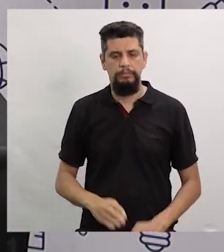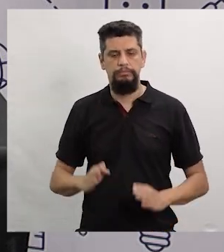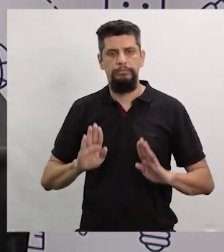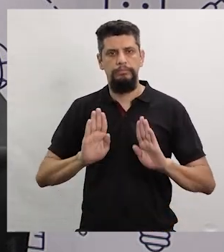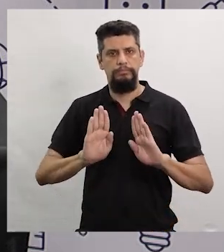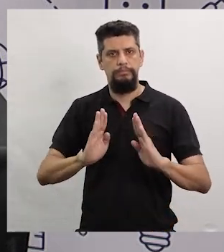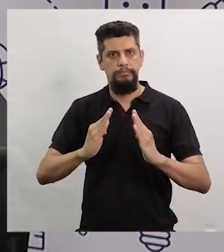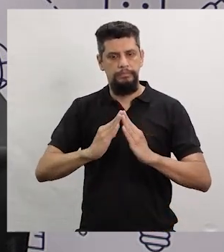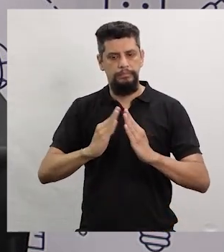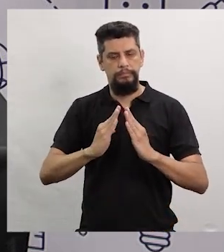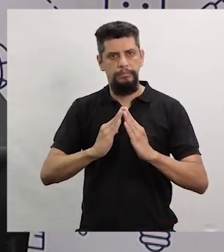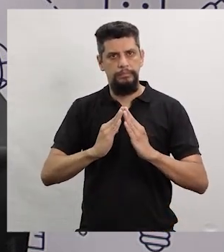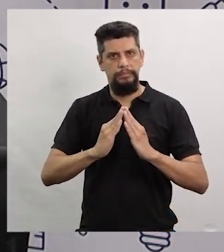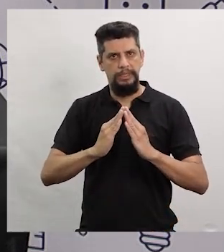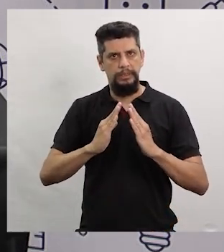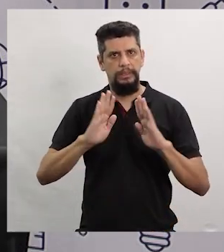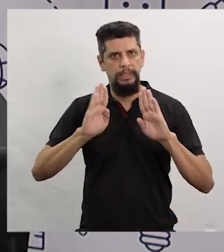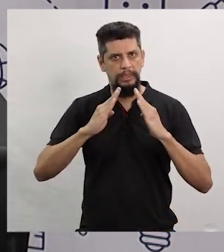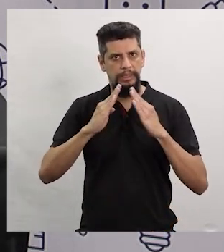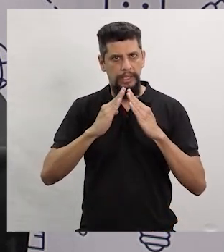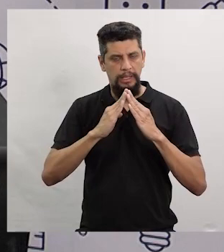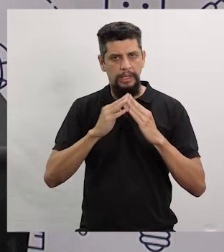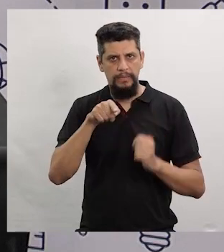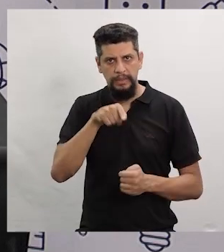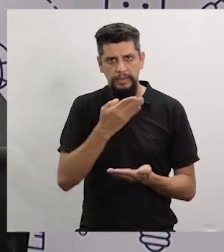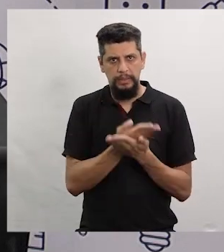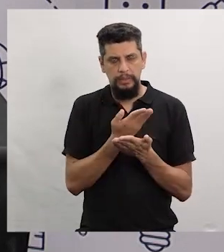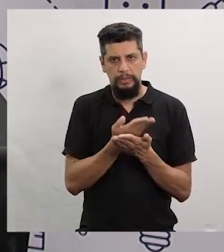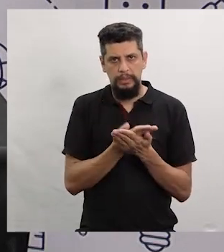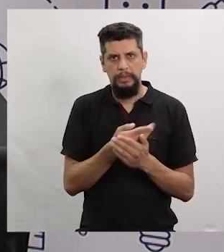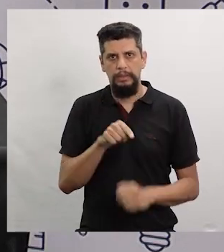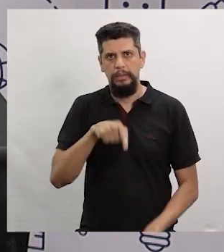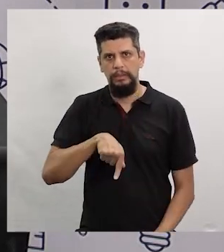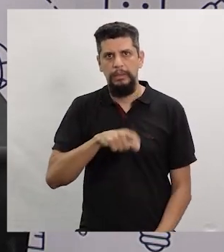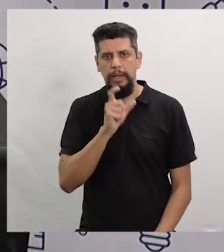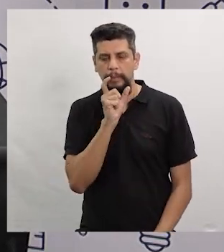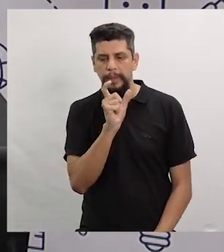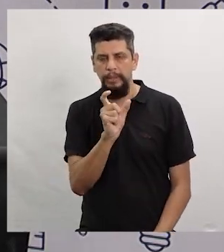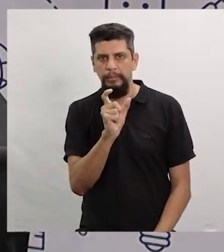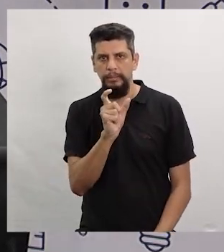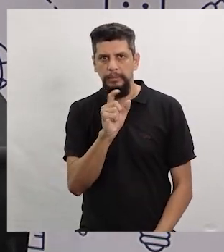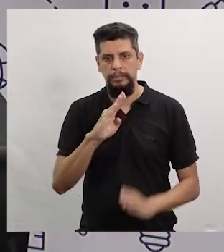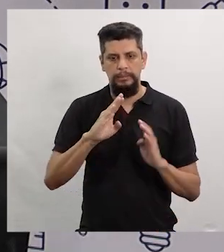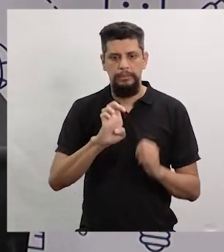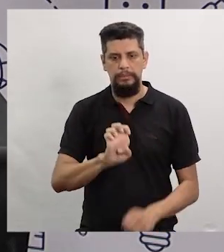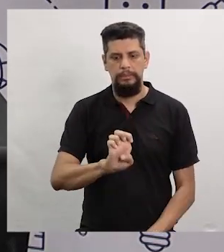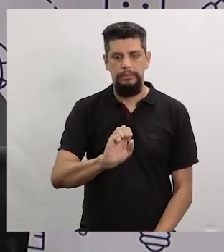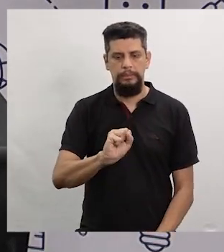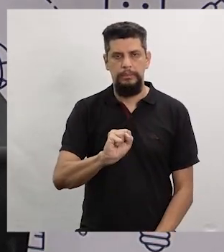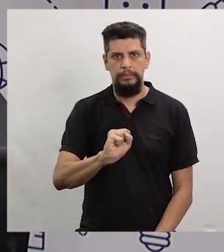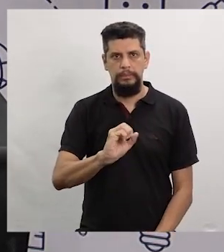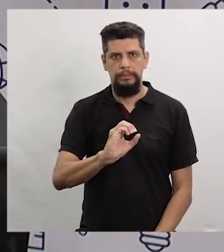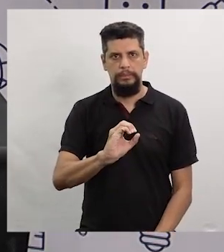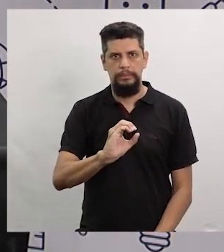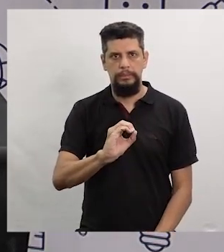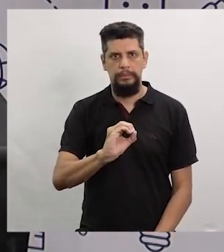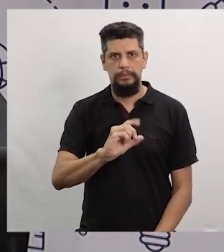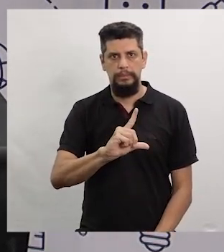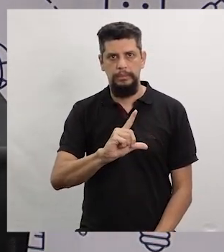vocês estão em cas e também estão estudando né então é a escola muito mesmo